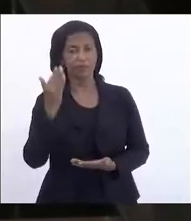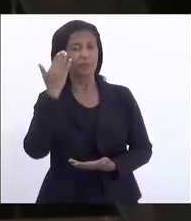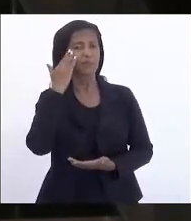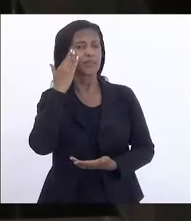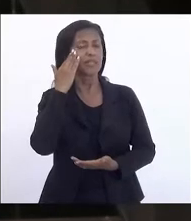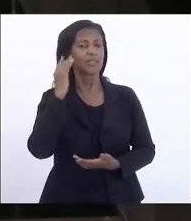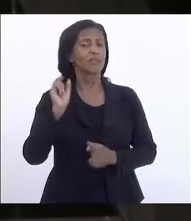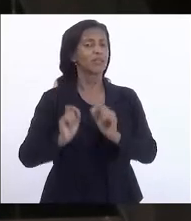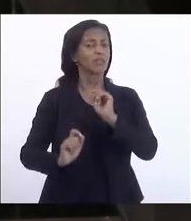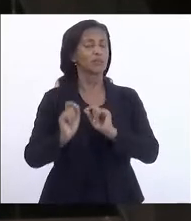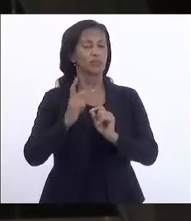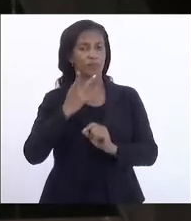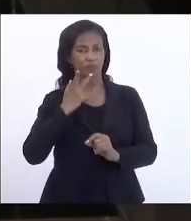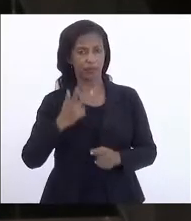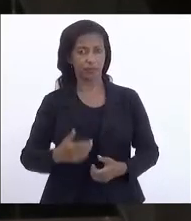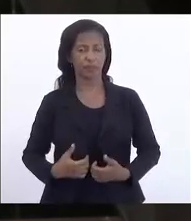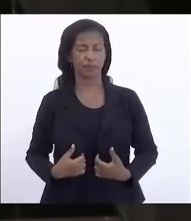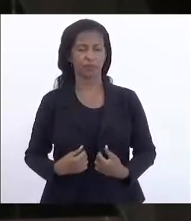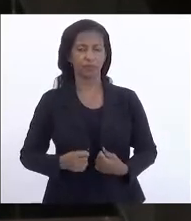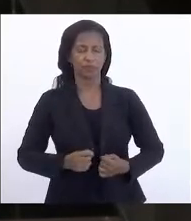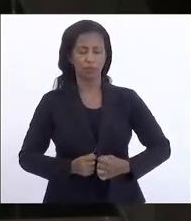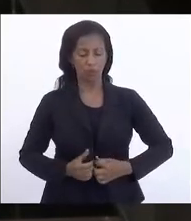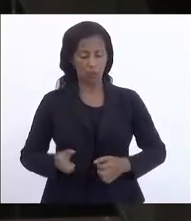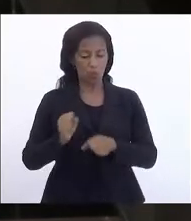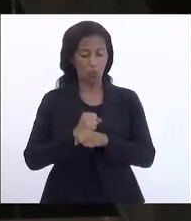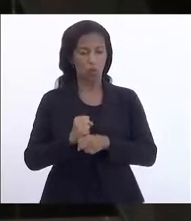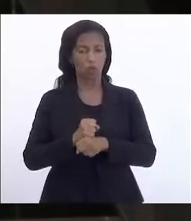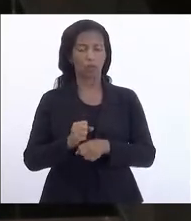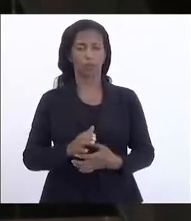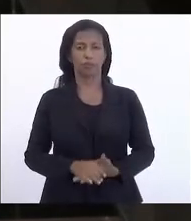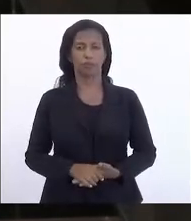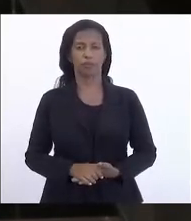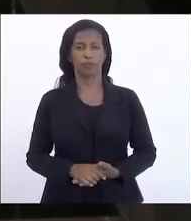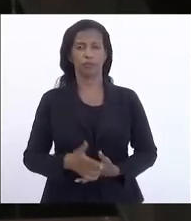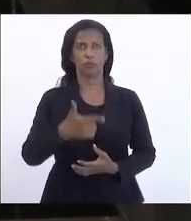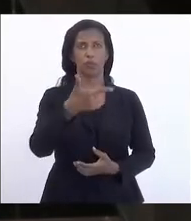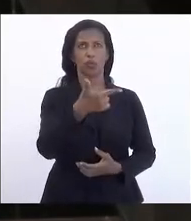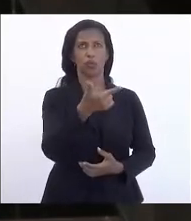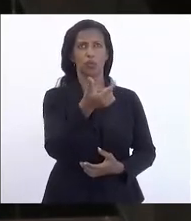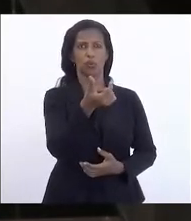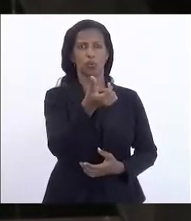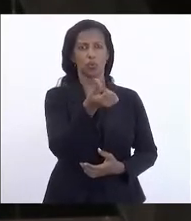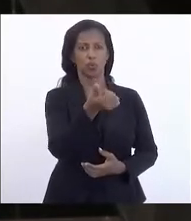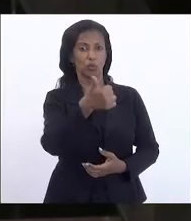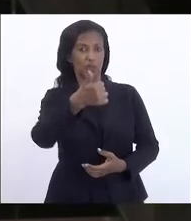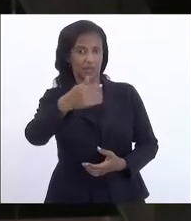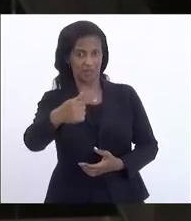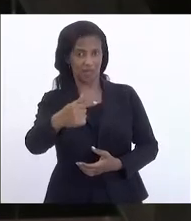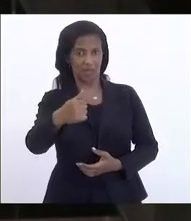o que estamos falando. No ano, por exemplo, de 2017,